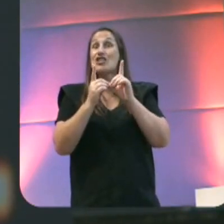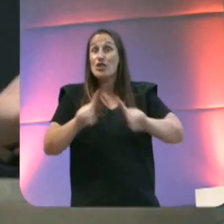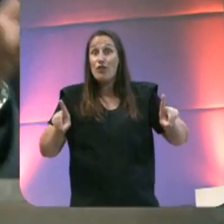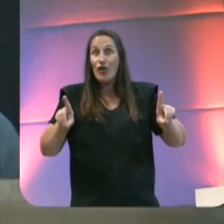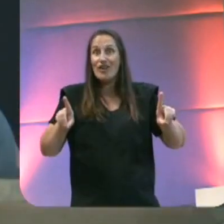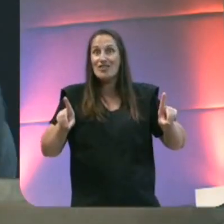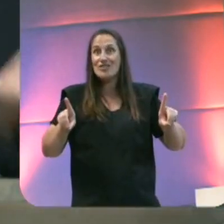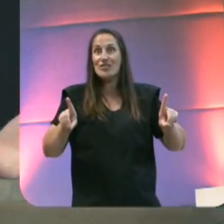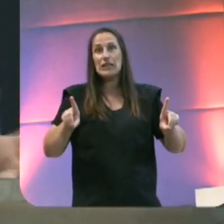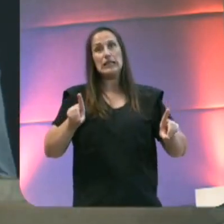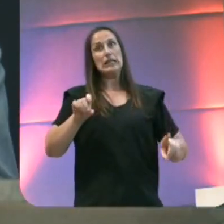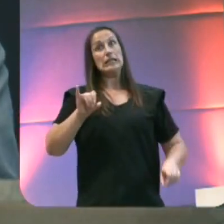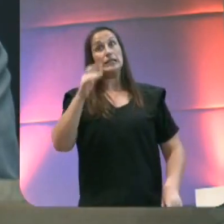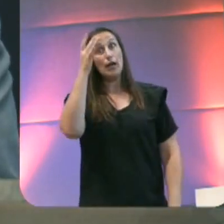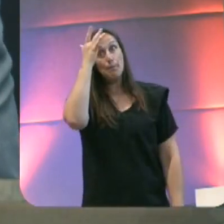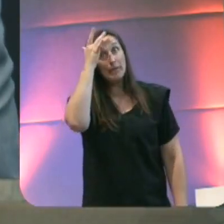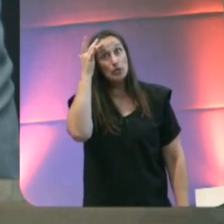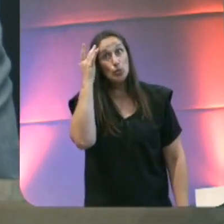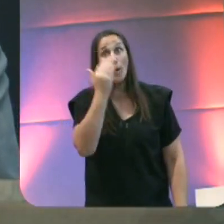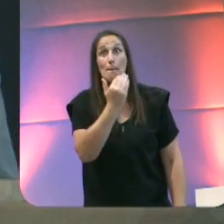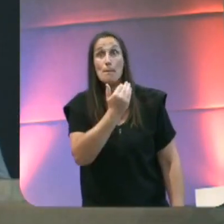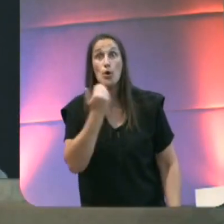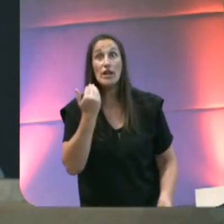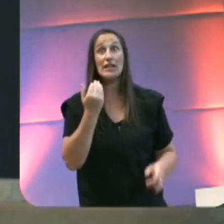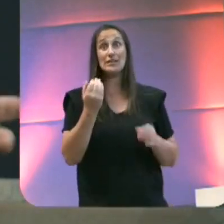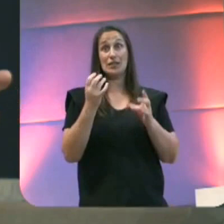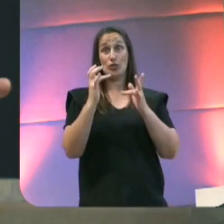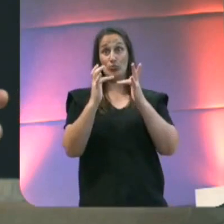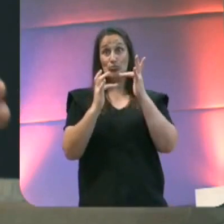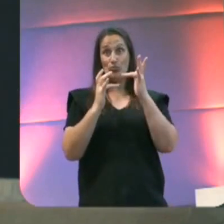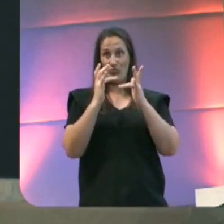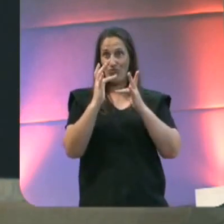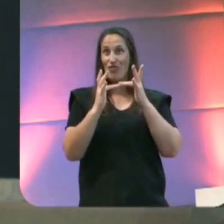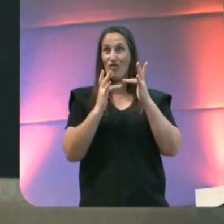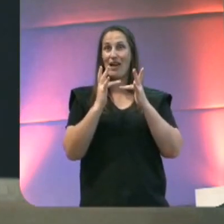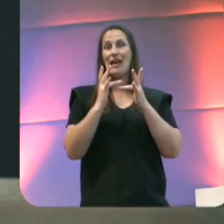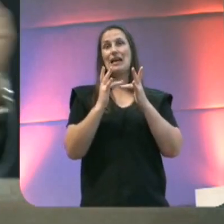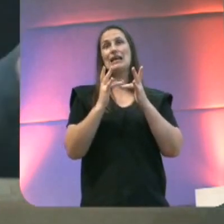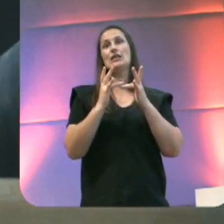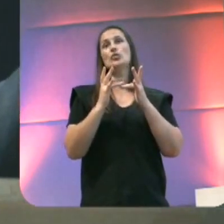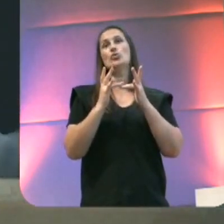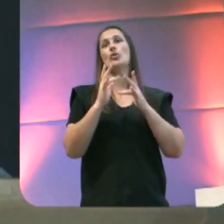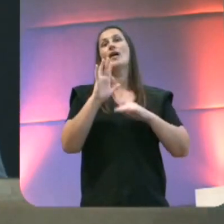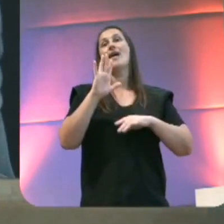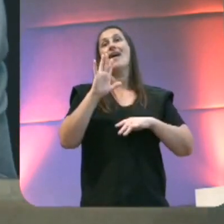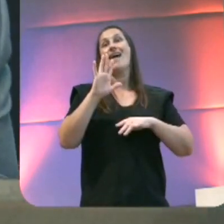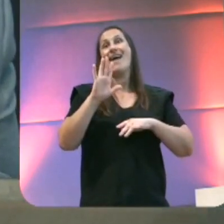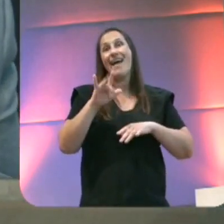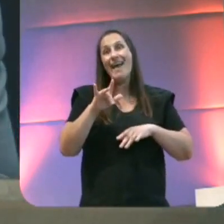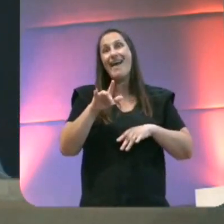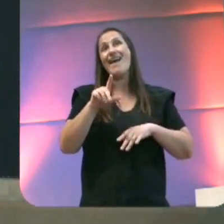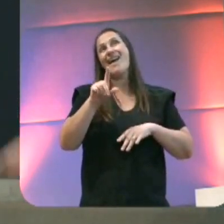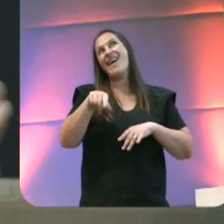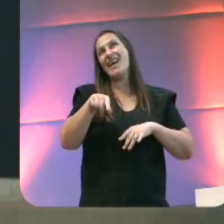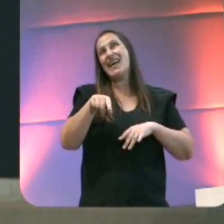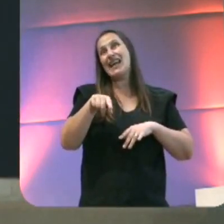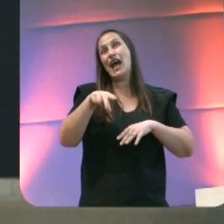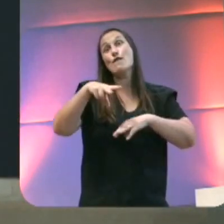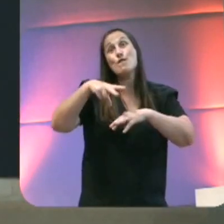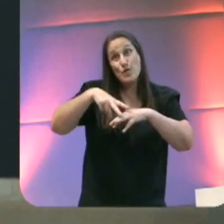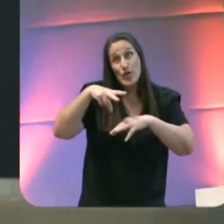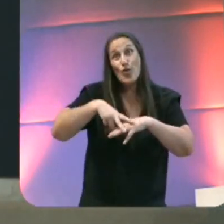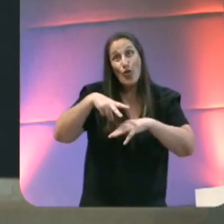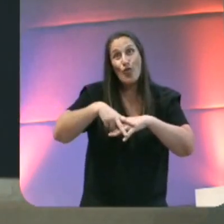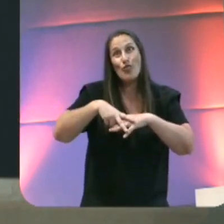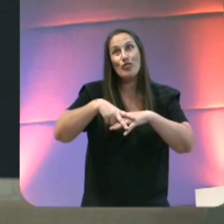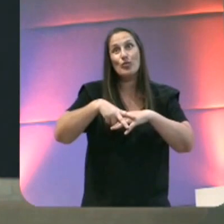morresse, durante o período de noivado, era considerado viúvo ou viúva, ainda que nunca